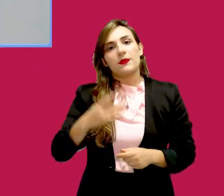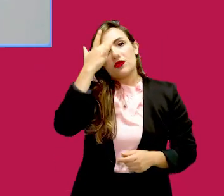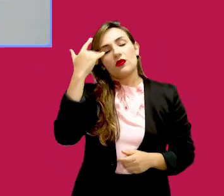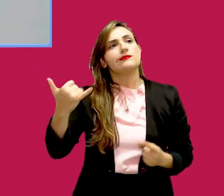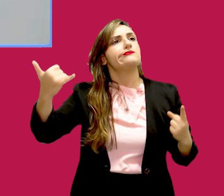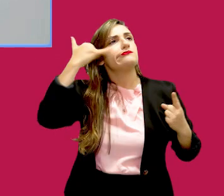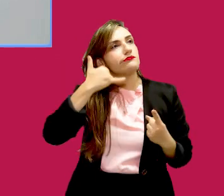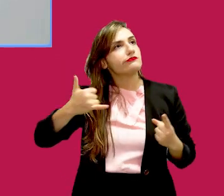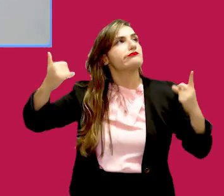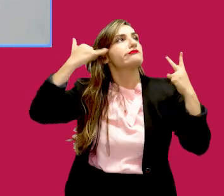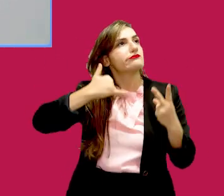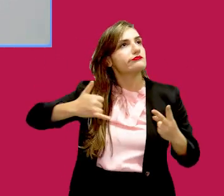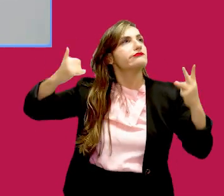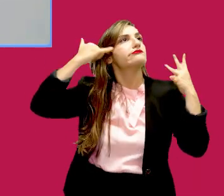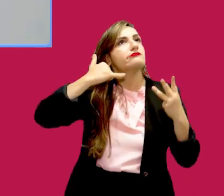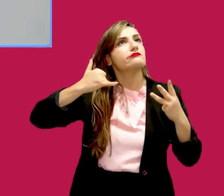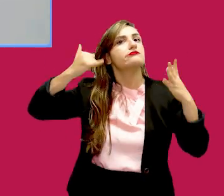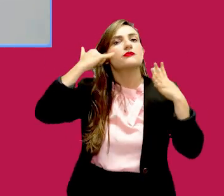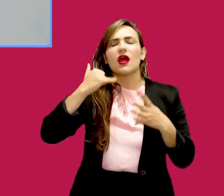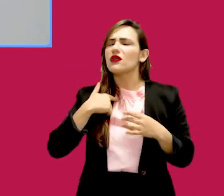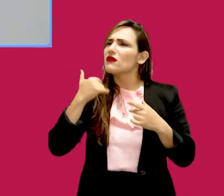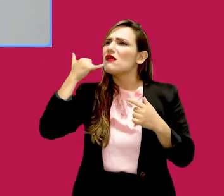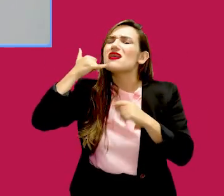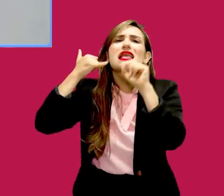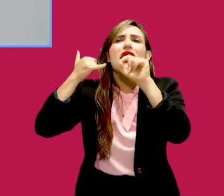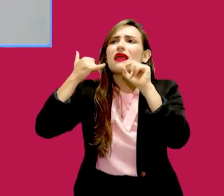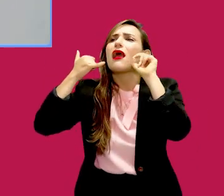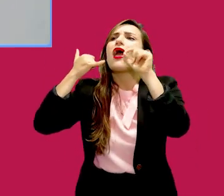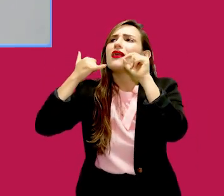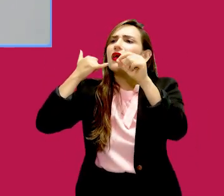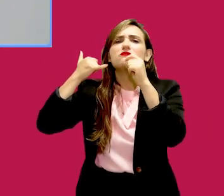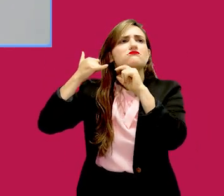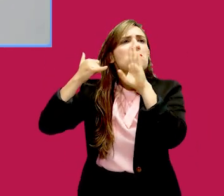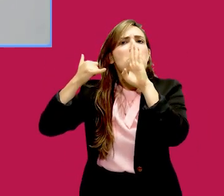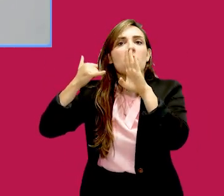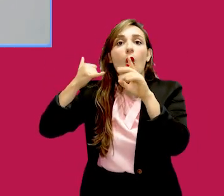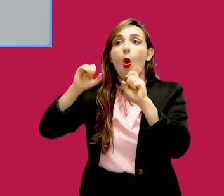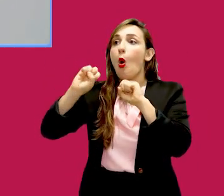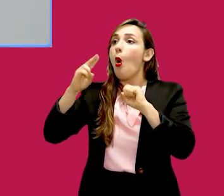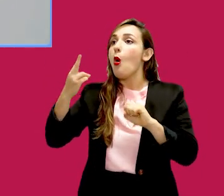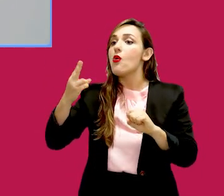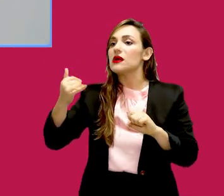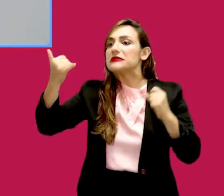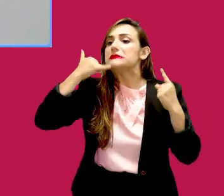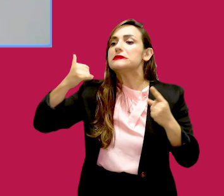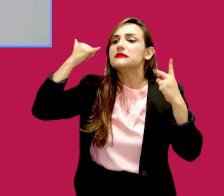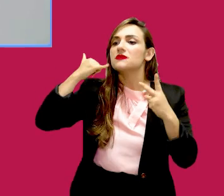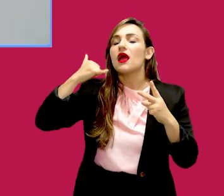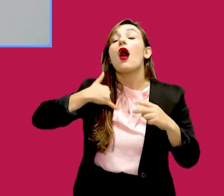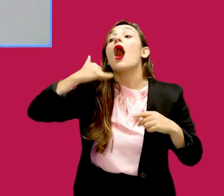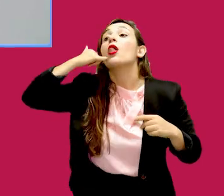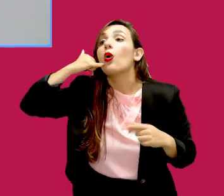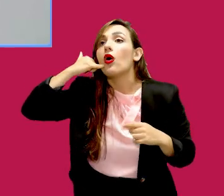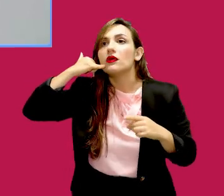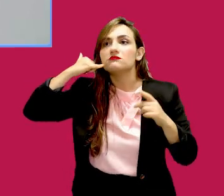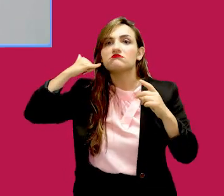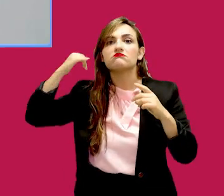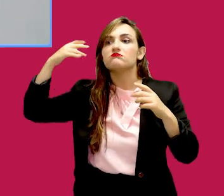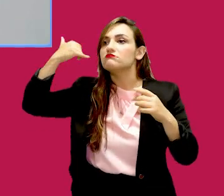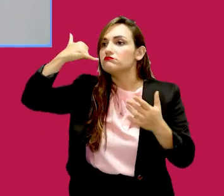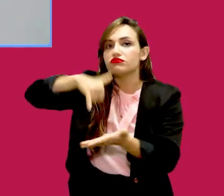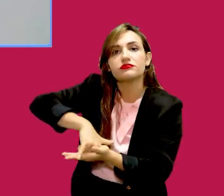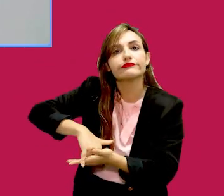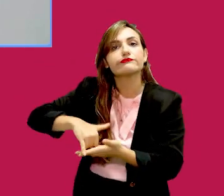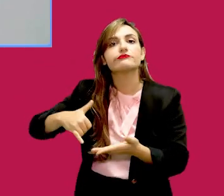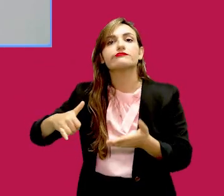permanece em silêncio, liga insistentemente quando a mulher atende, ele desliga o telefone, manda mensagens o tempo